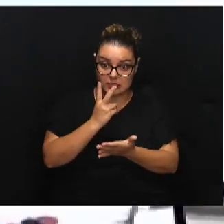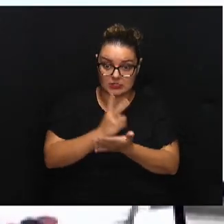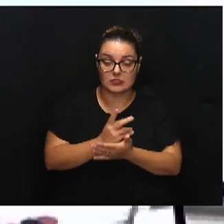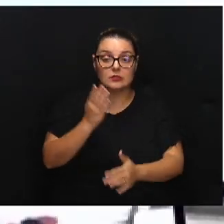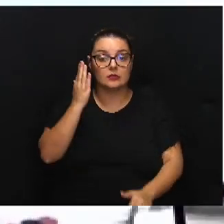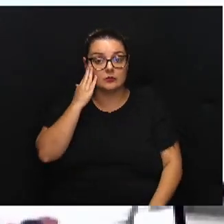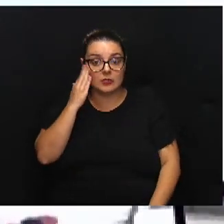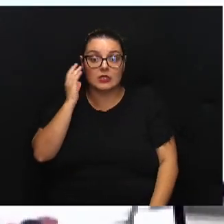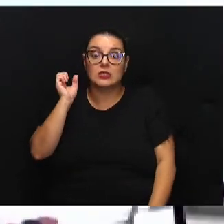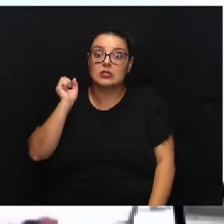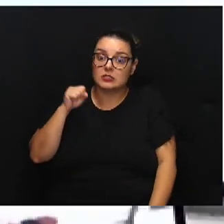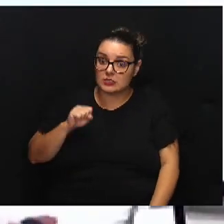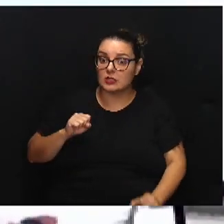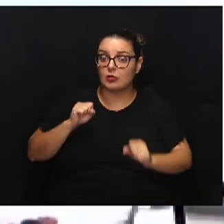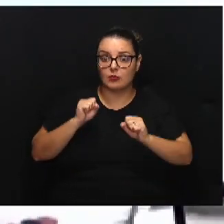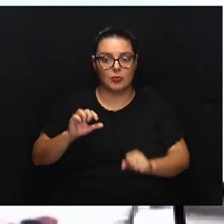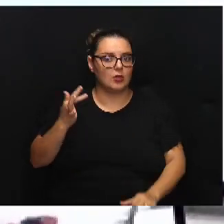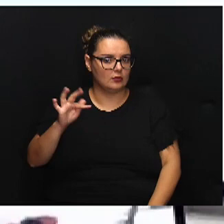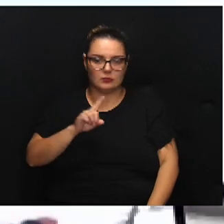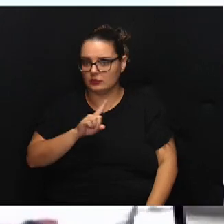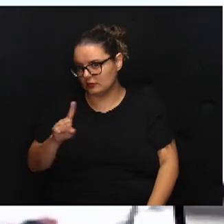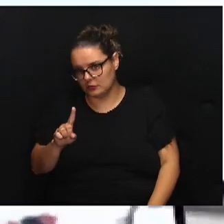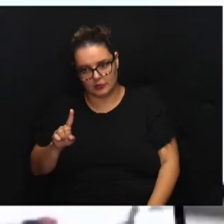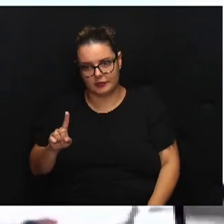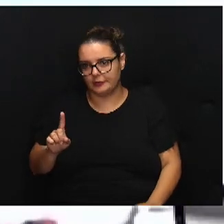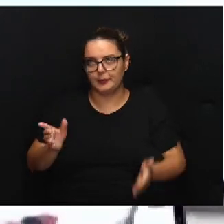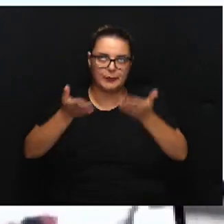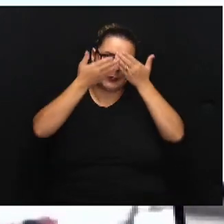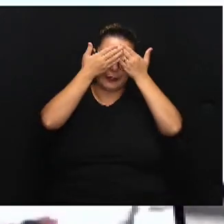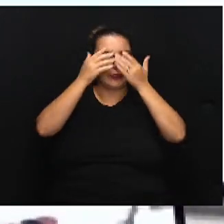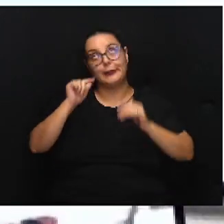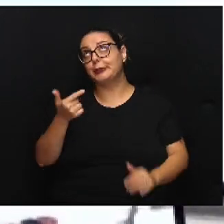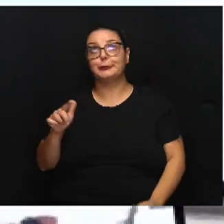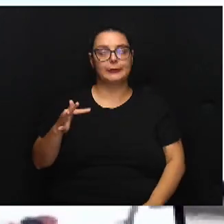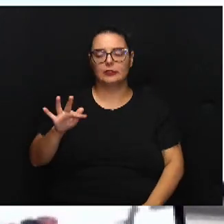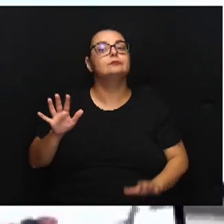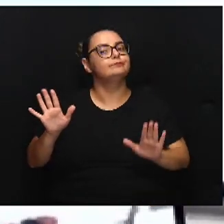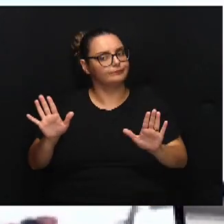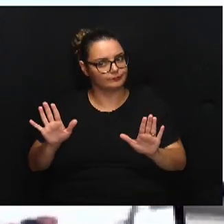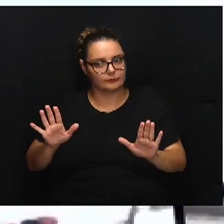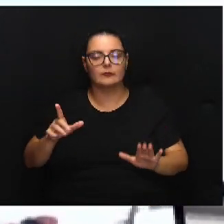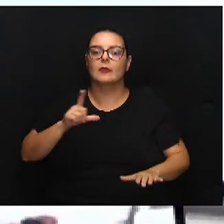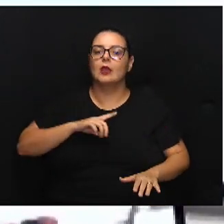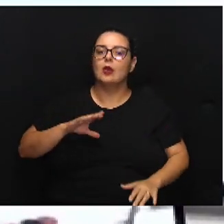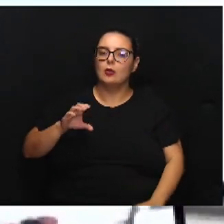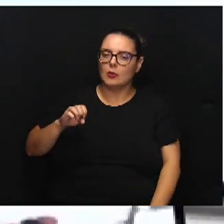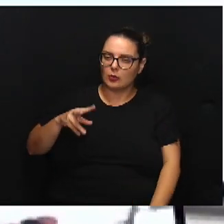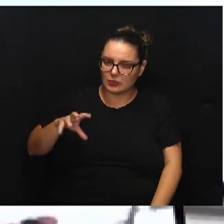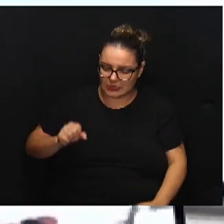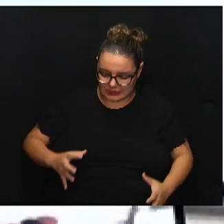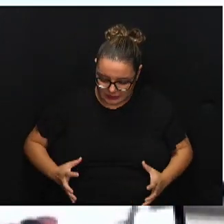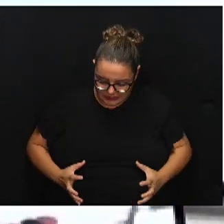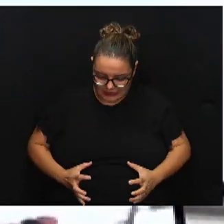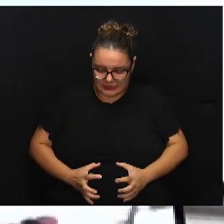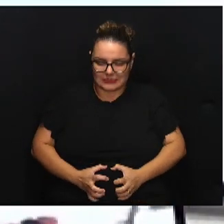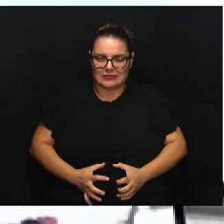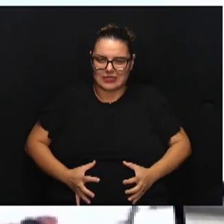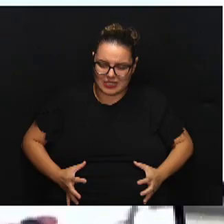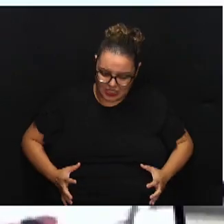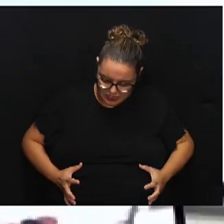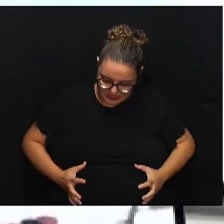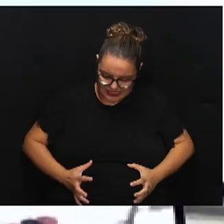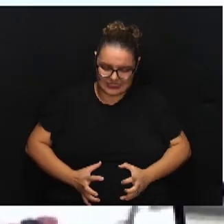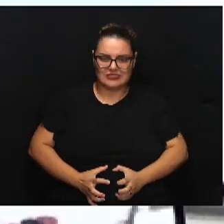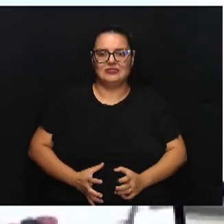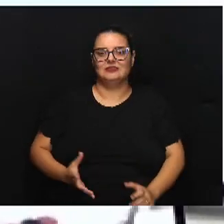entender que sim, pode haver dor, nós não vamos negar a existência, né? É uma contração no útero, e toda contração